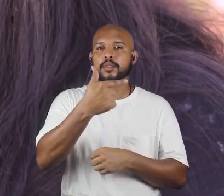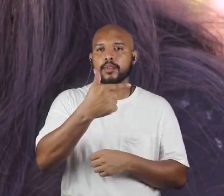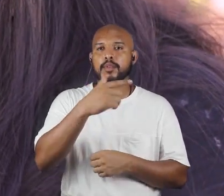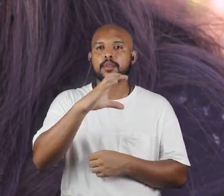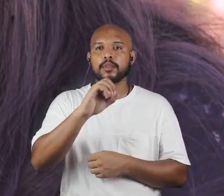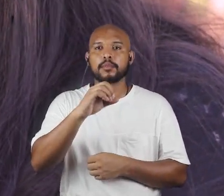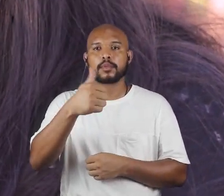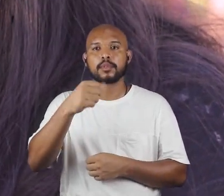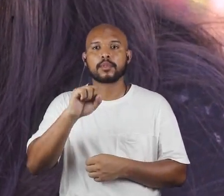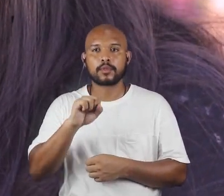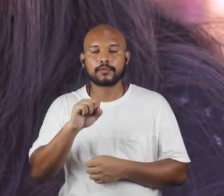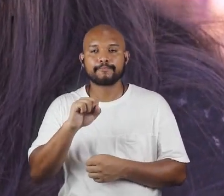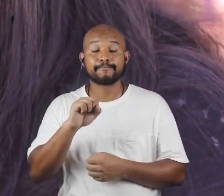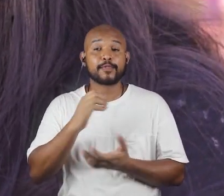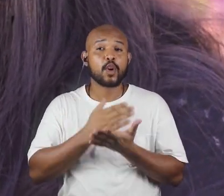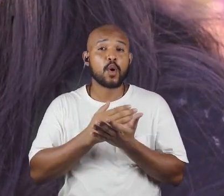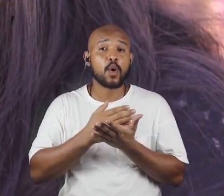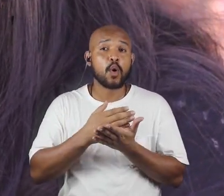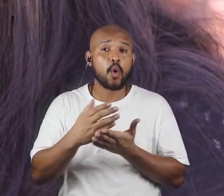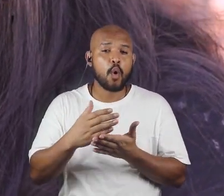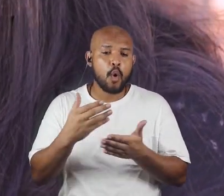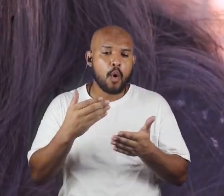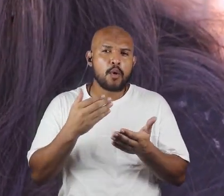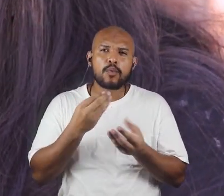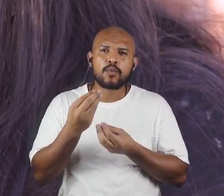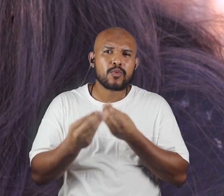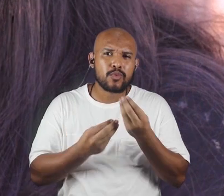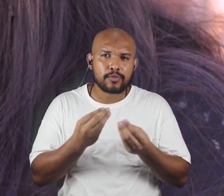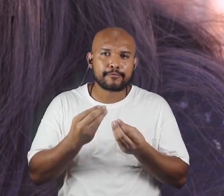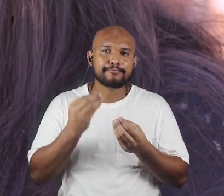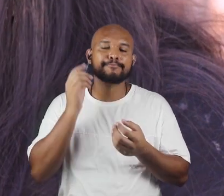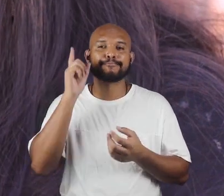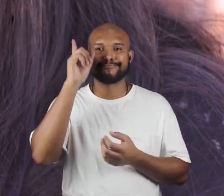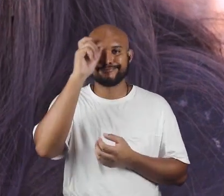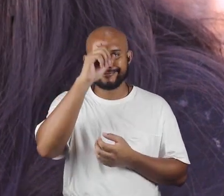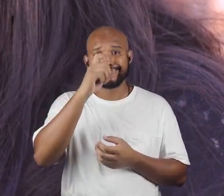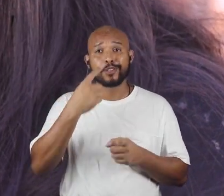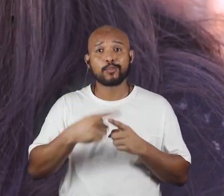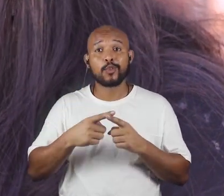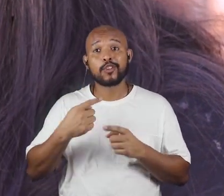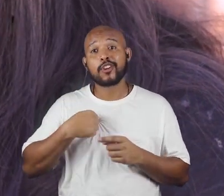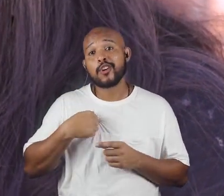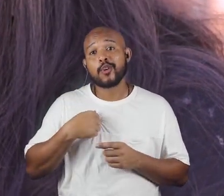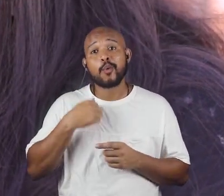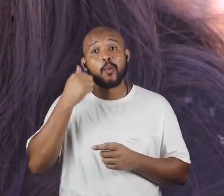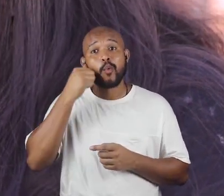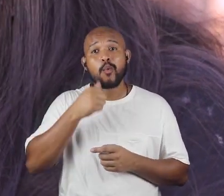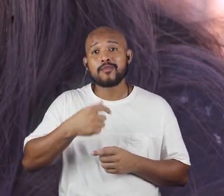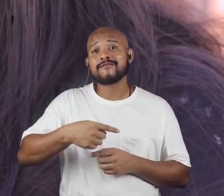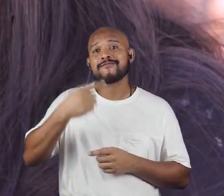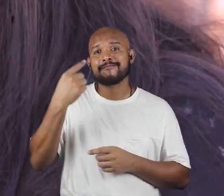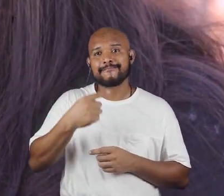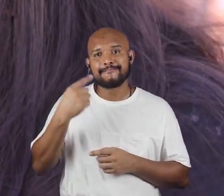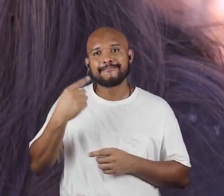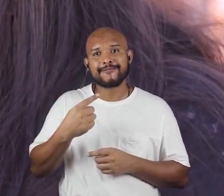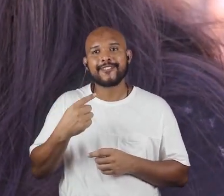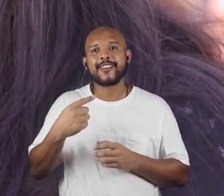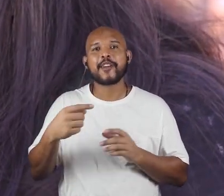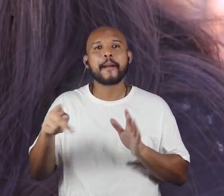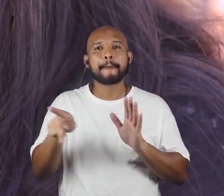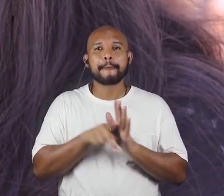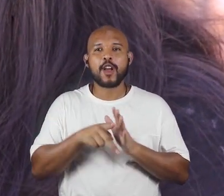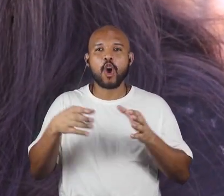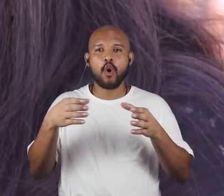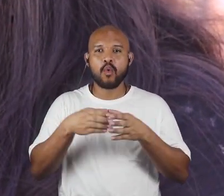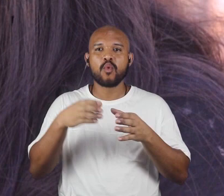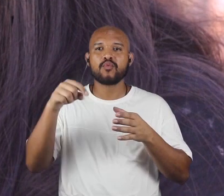2018. Quando foi para mim começar, foi muito difícil, porque eu fui a primeira Guarani, né, daqui